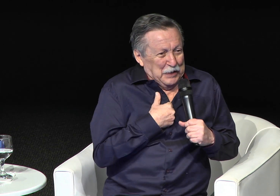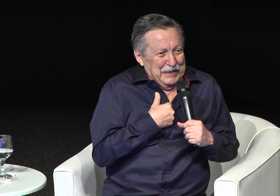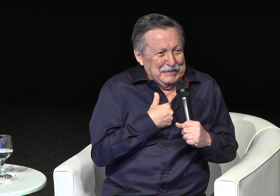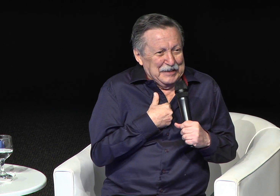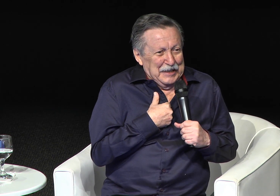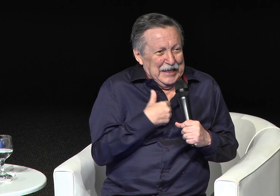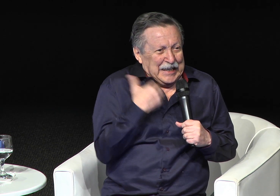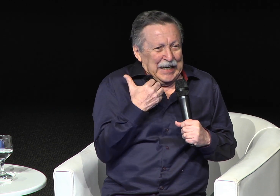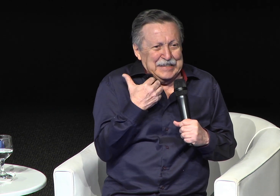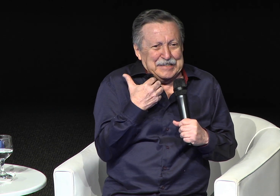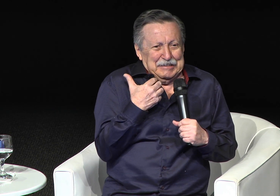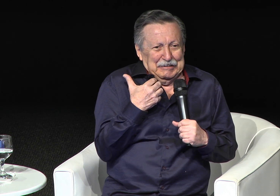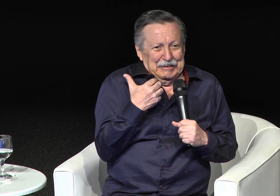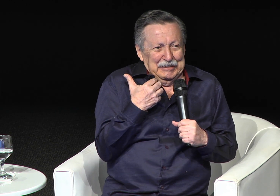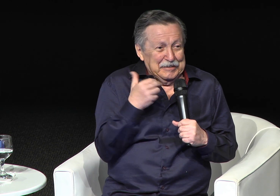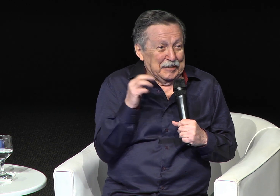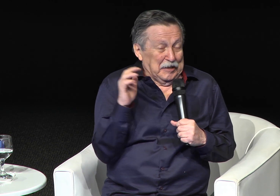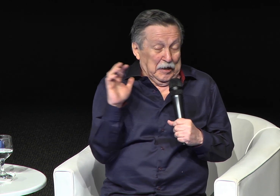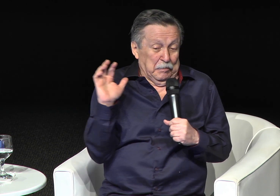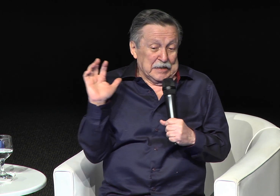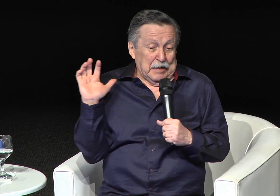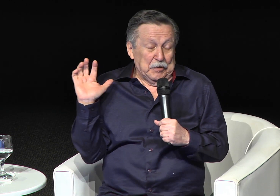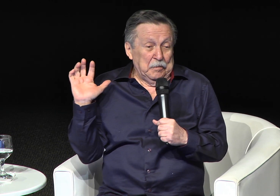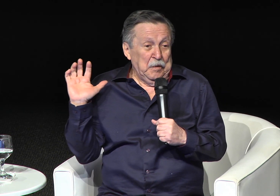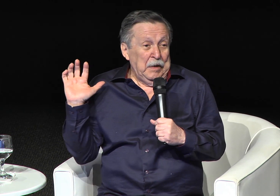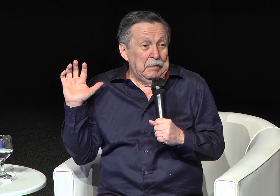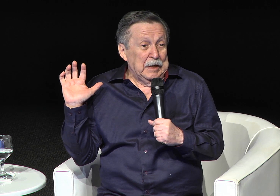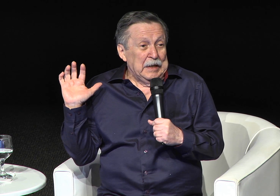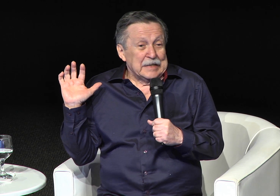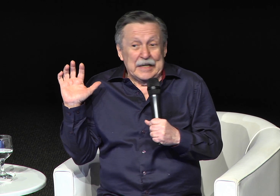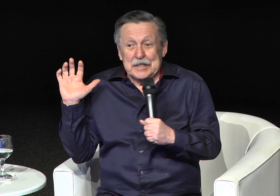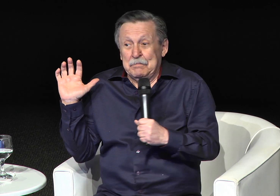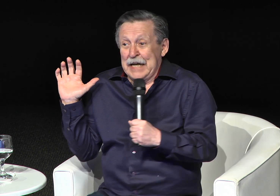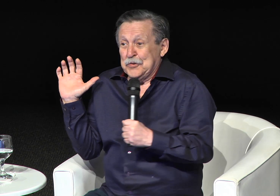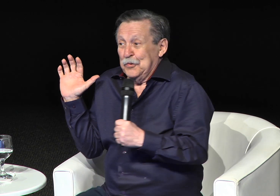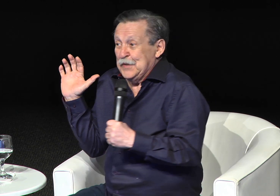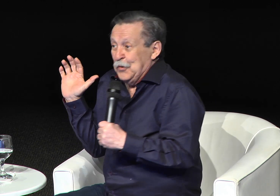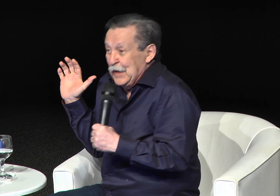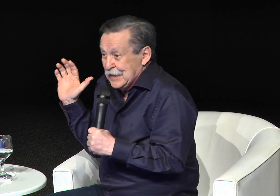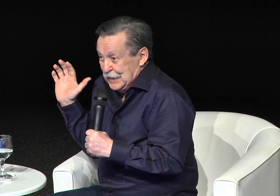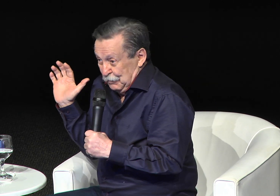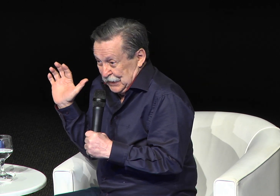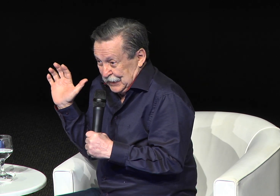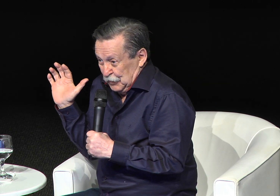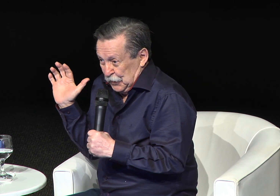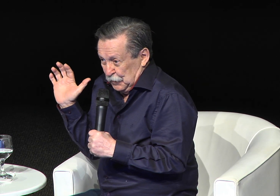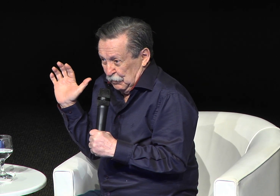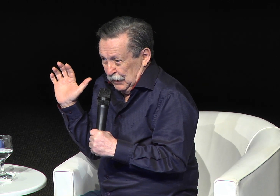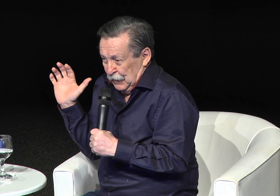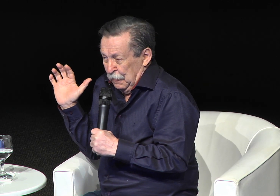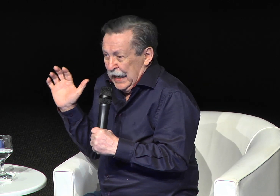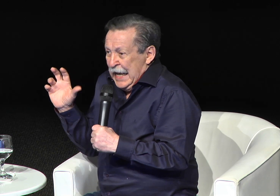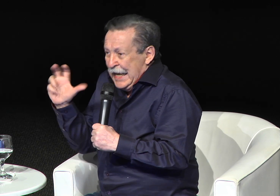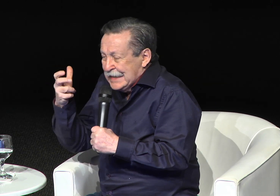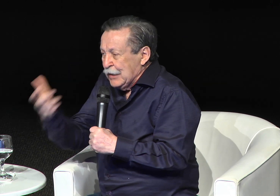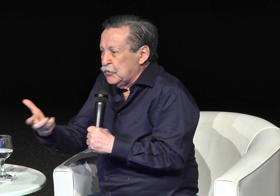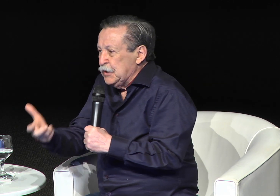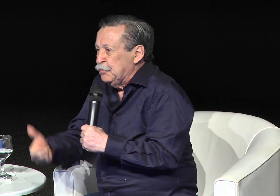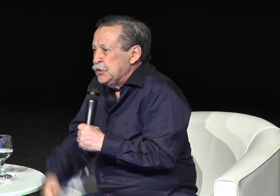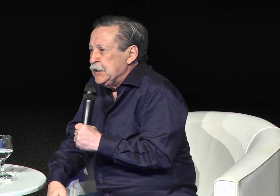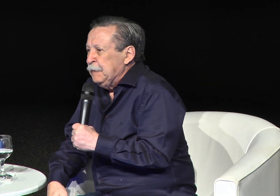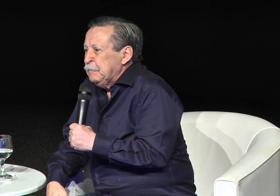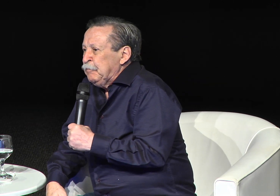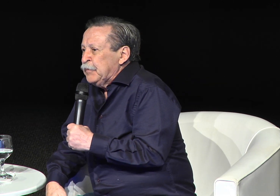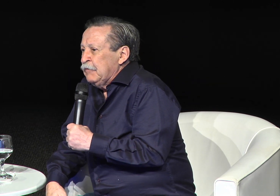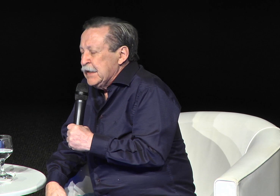amadurece, aprende e cresce, sem ter que passar pelo problema, sem as más consequências de ter passado pelo problema. Esse é o